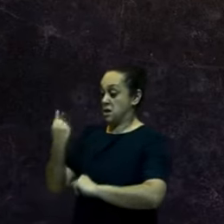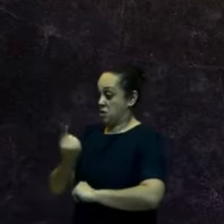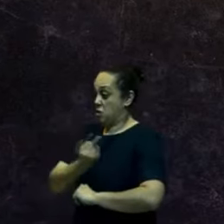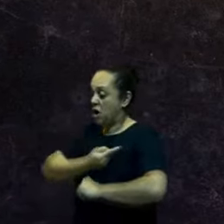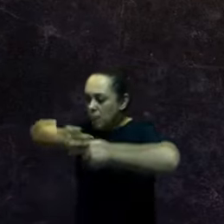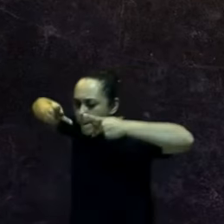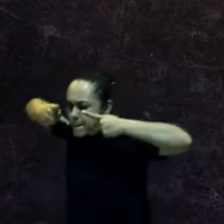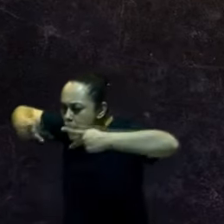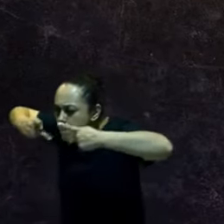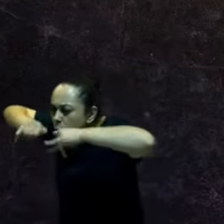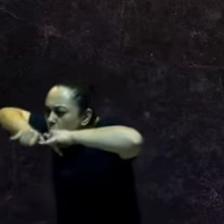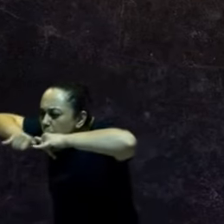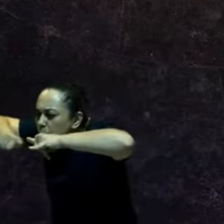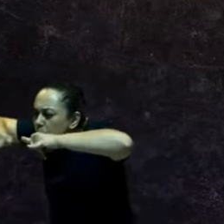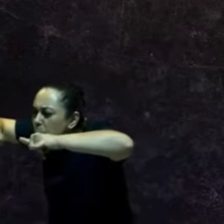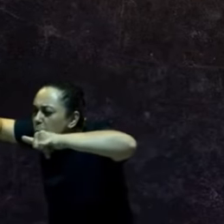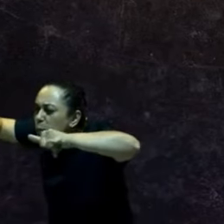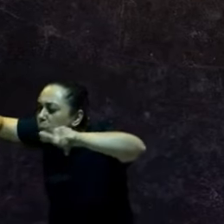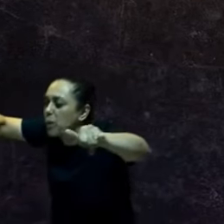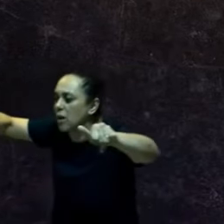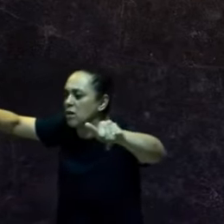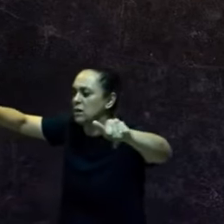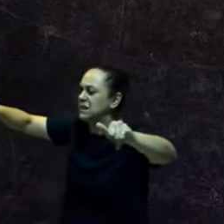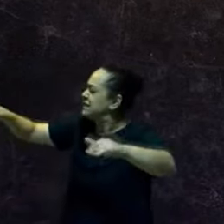dia até agora.